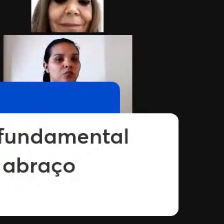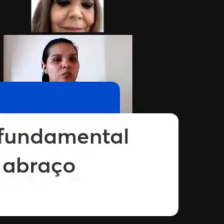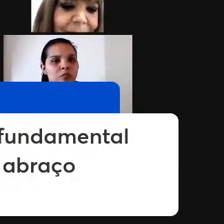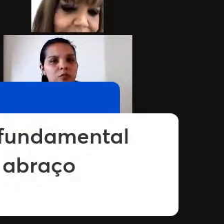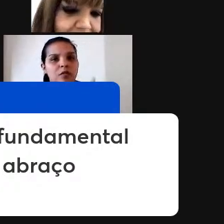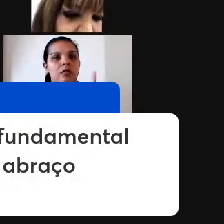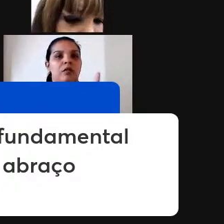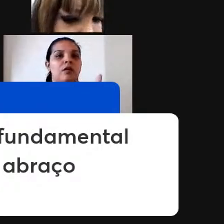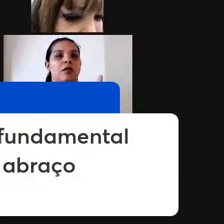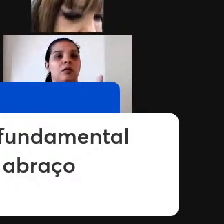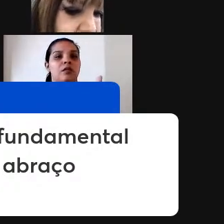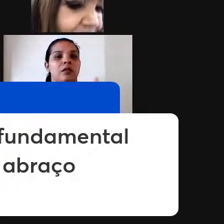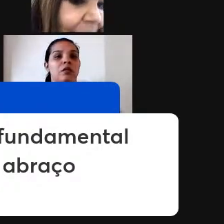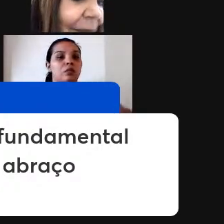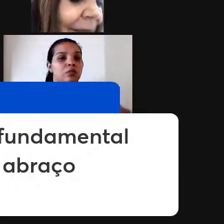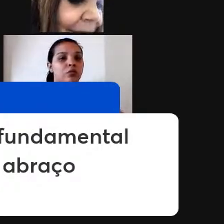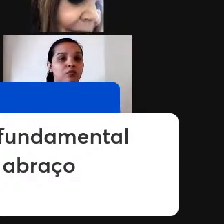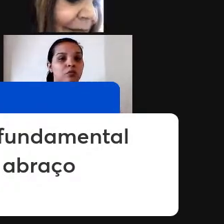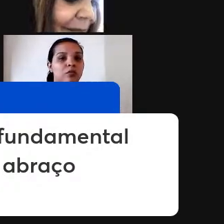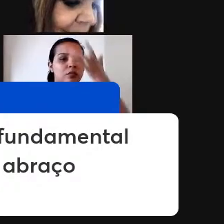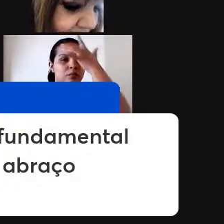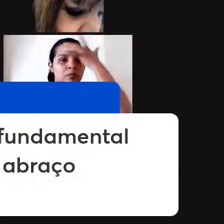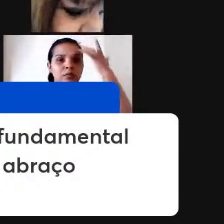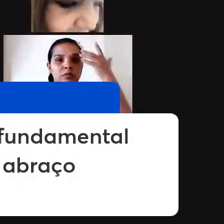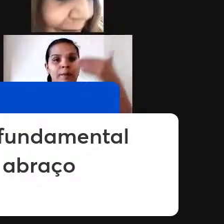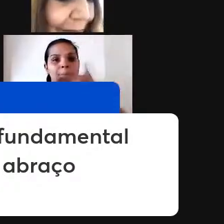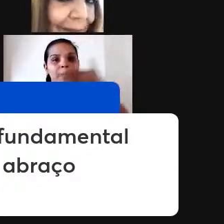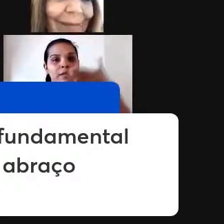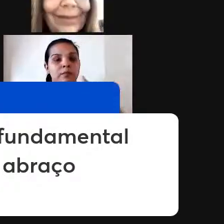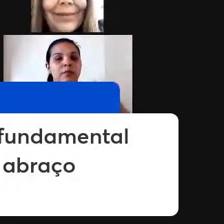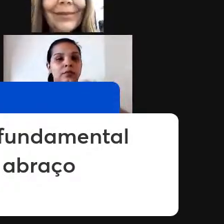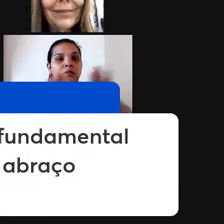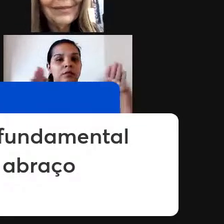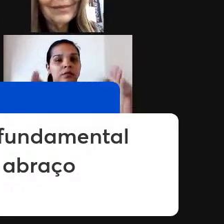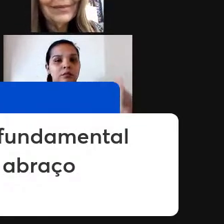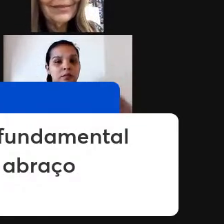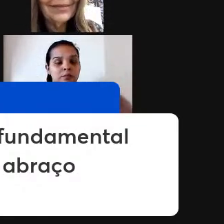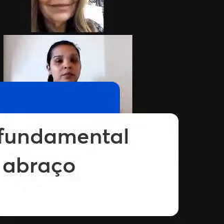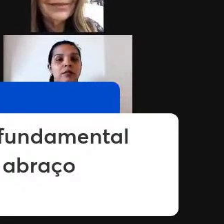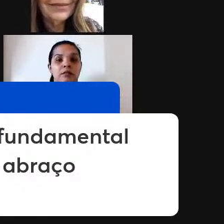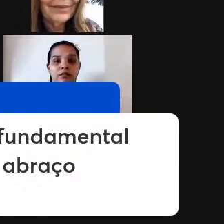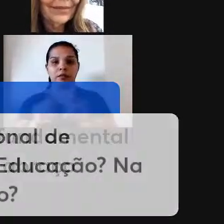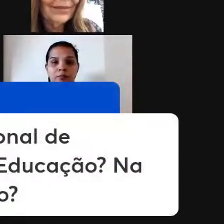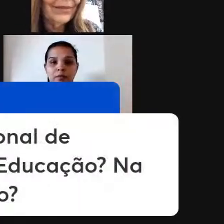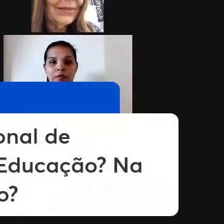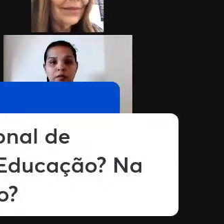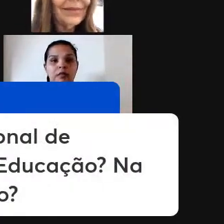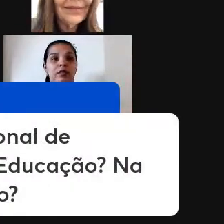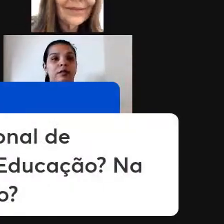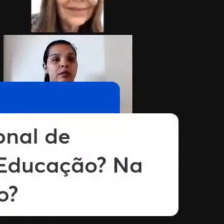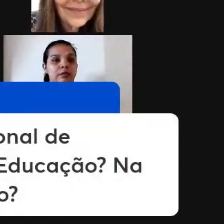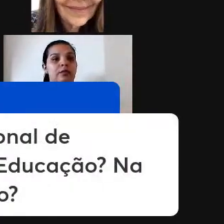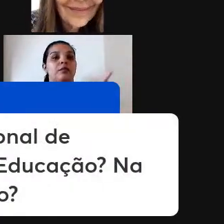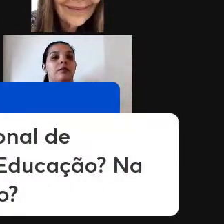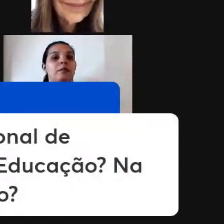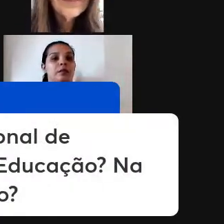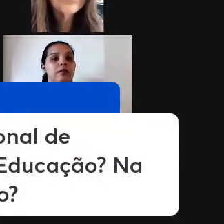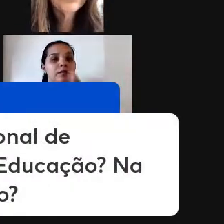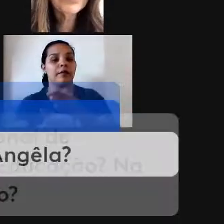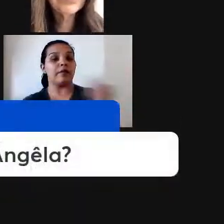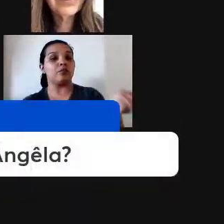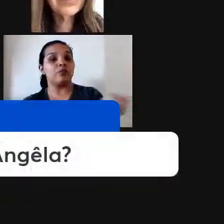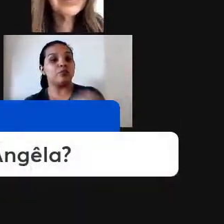os membros participantes desta mesa estão tratando com bibliografia